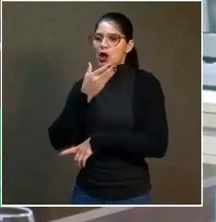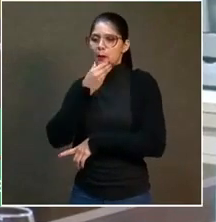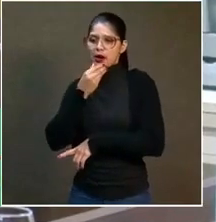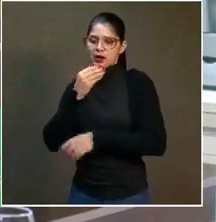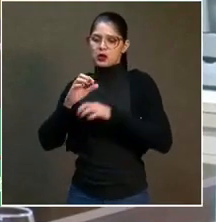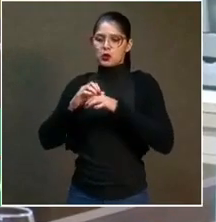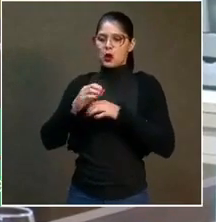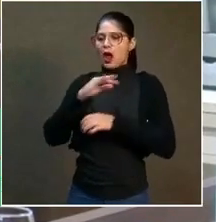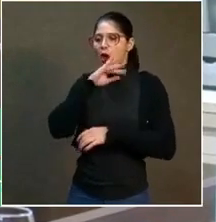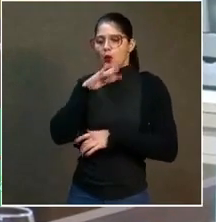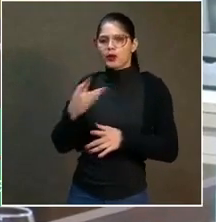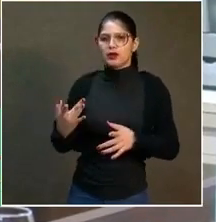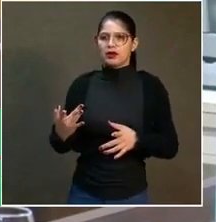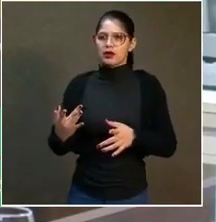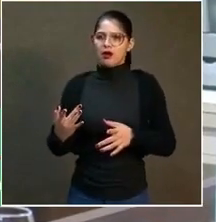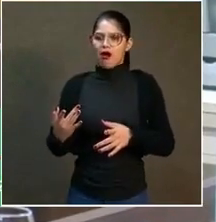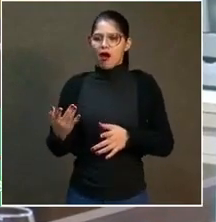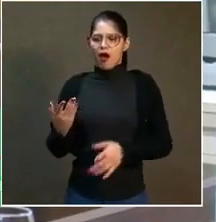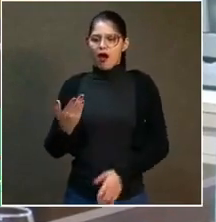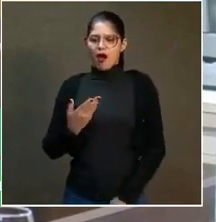pessoa vive é esse?